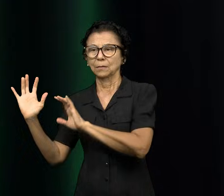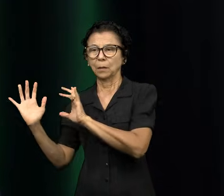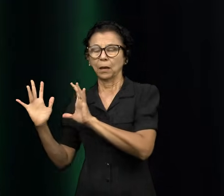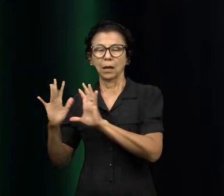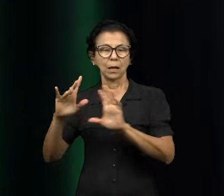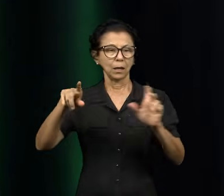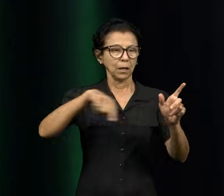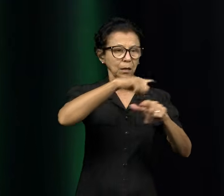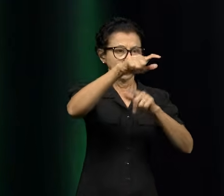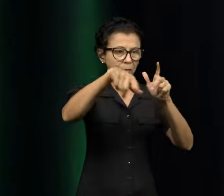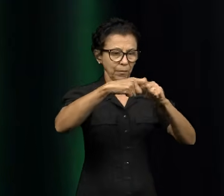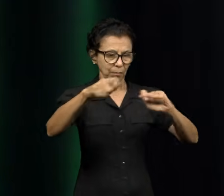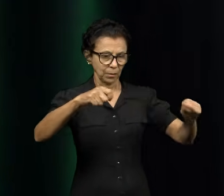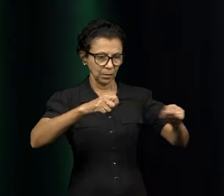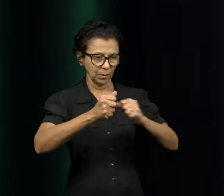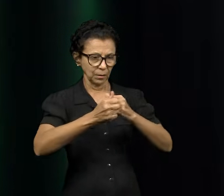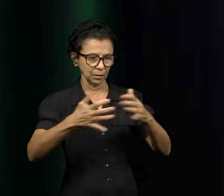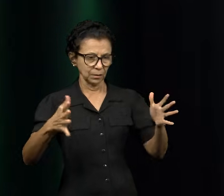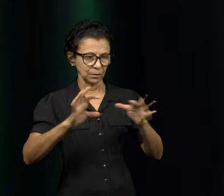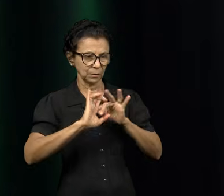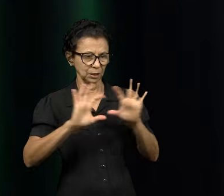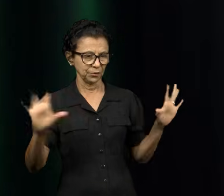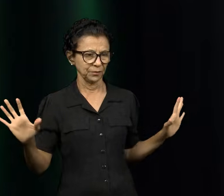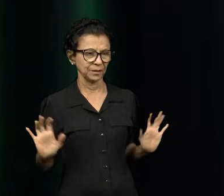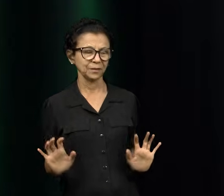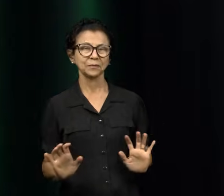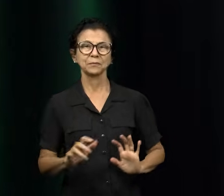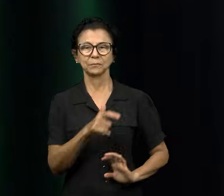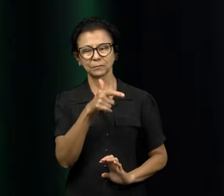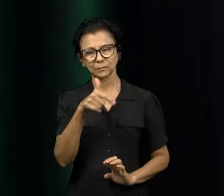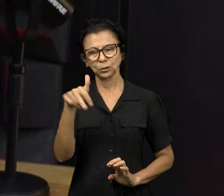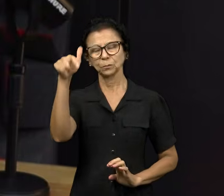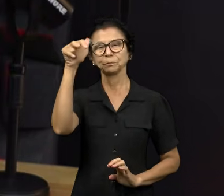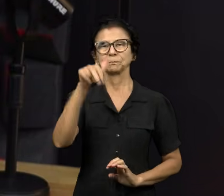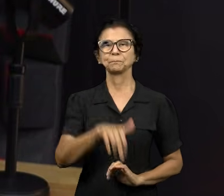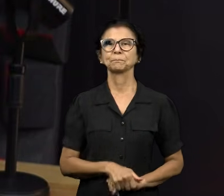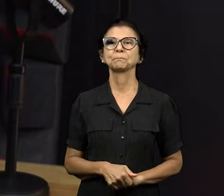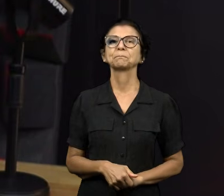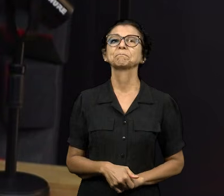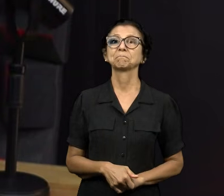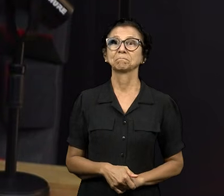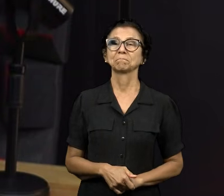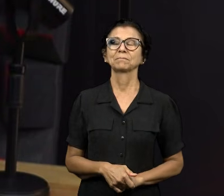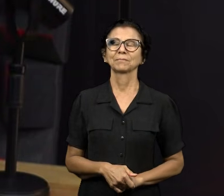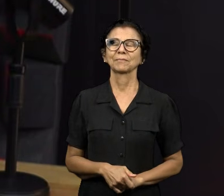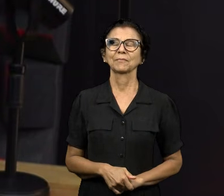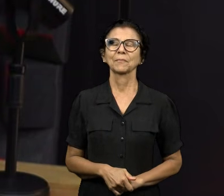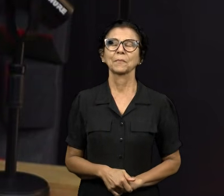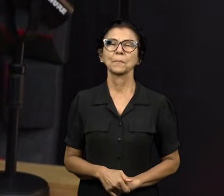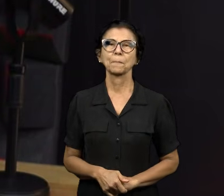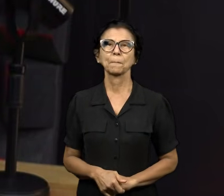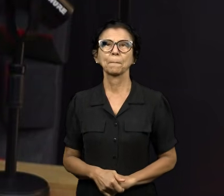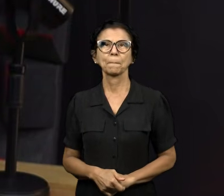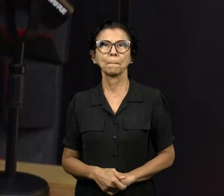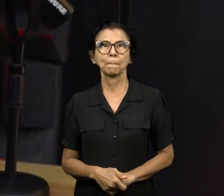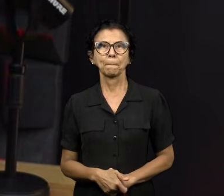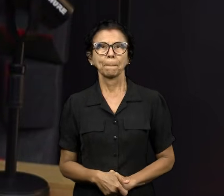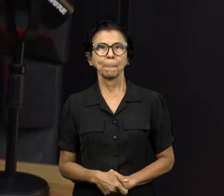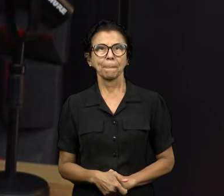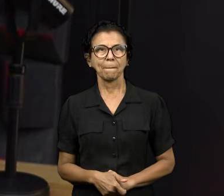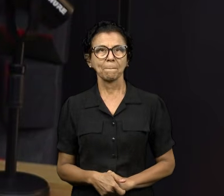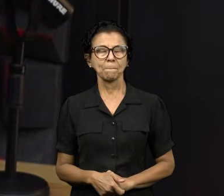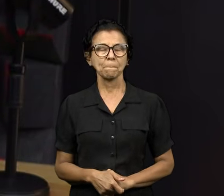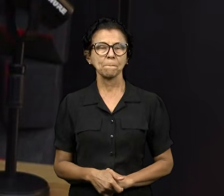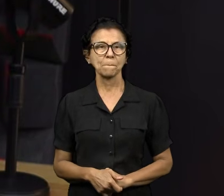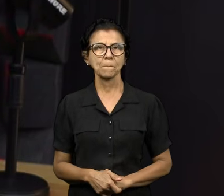Senhor faz, né? Pelo seu poder. Louvado seja o nome do Senhor. Glória a Deus. E interessante que, dando prosseguimento, eu vou até passar